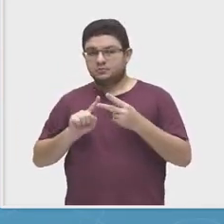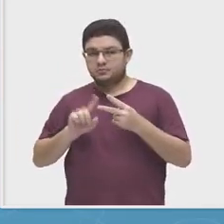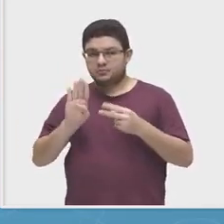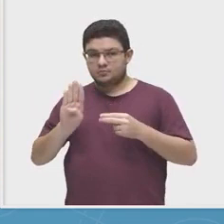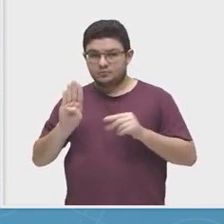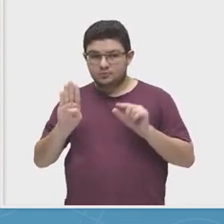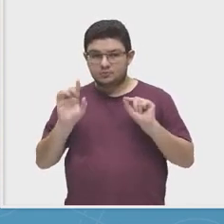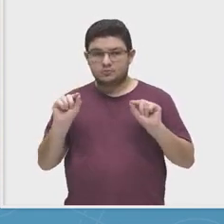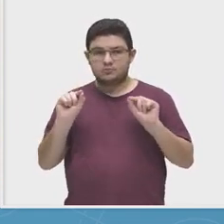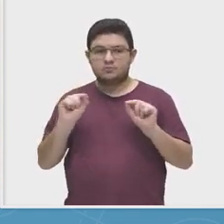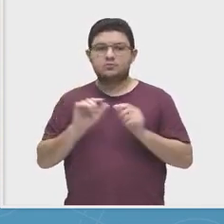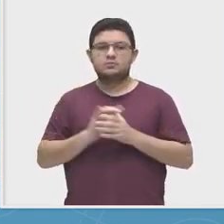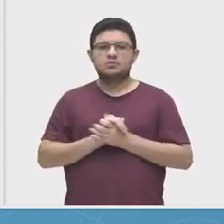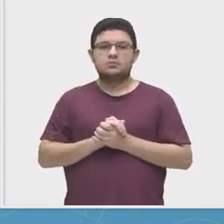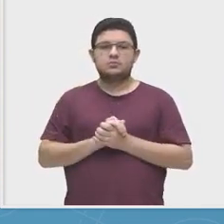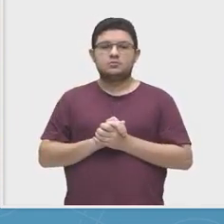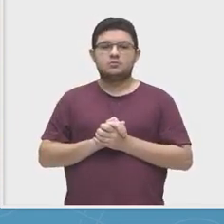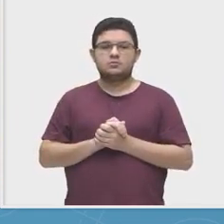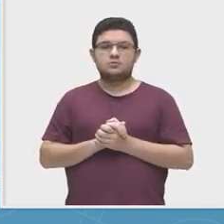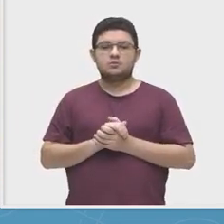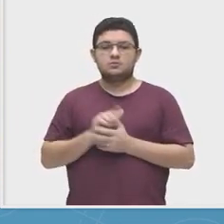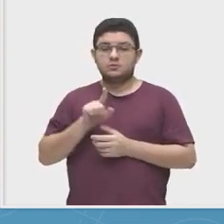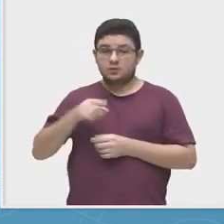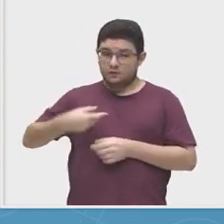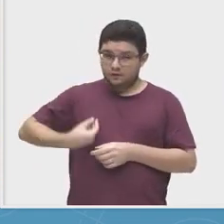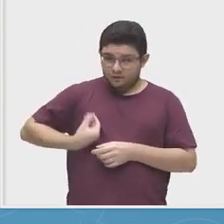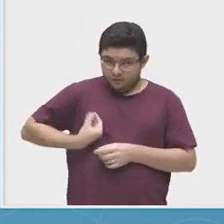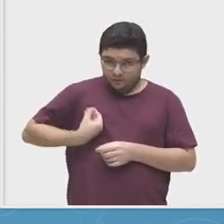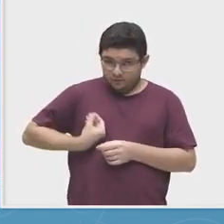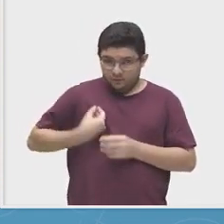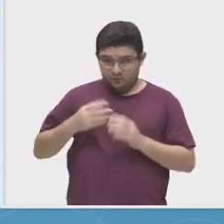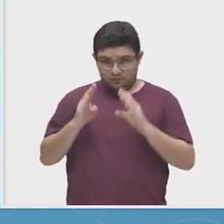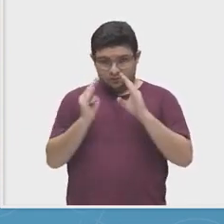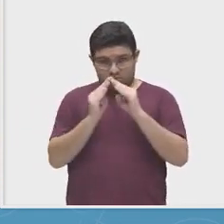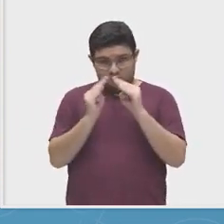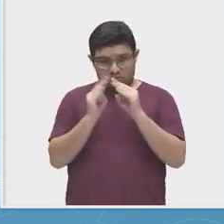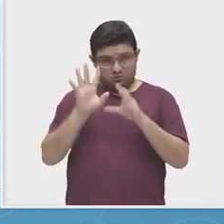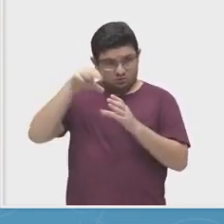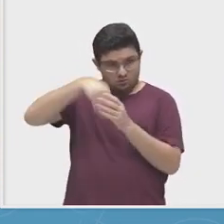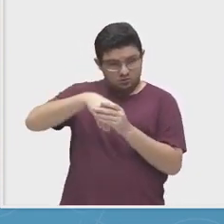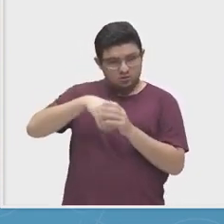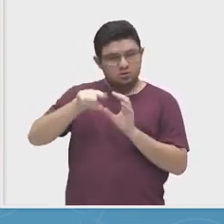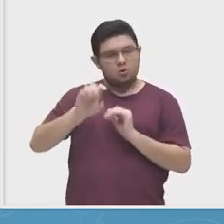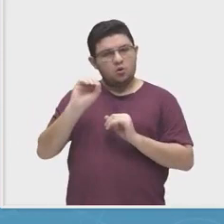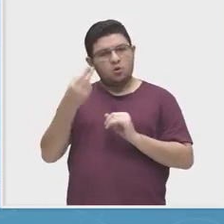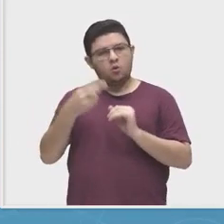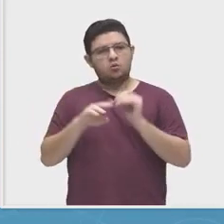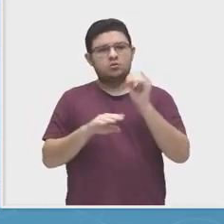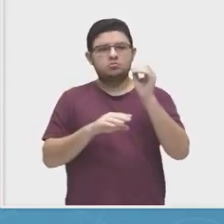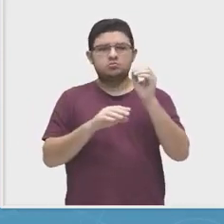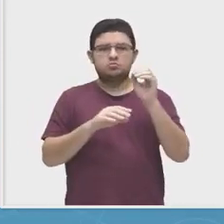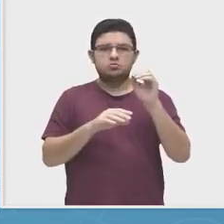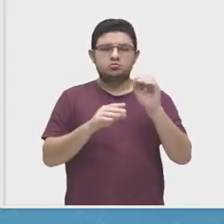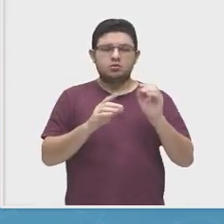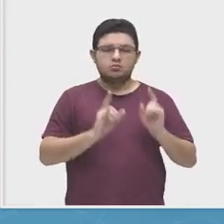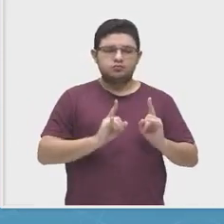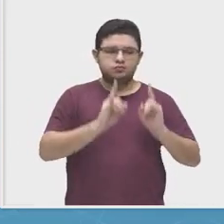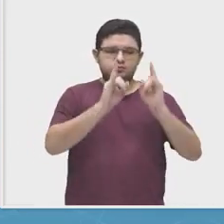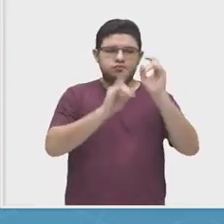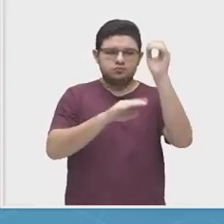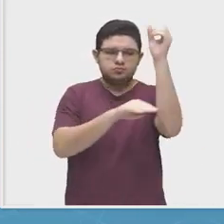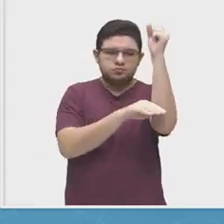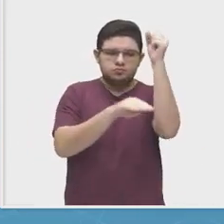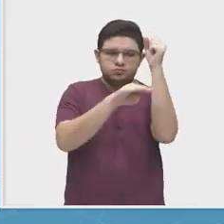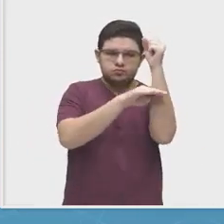in, você mora em uma casa, né, dentro de uma casa, or in apartment, ou dentro de um apartamento. Então, mais uma vez,